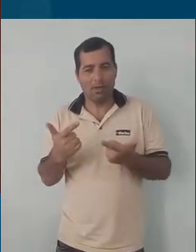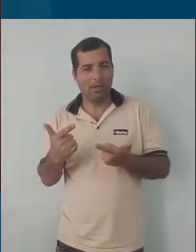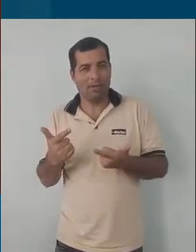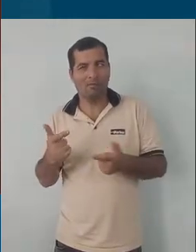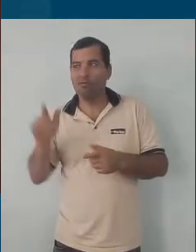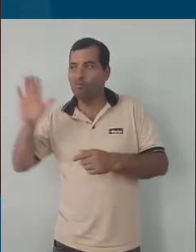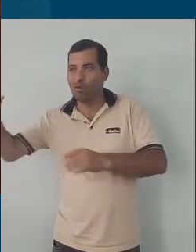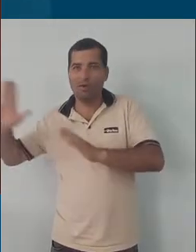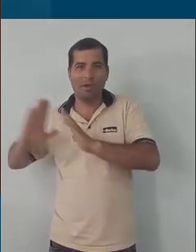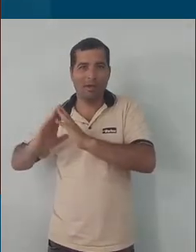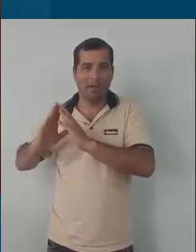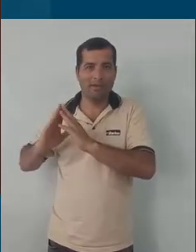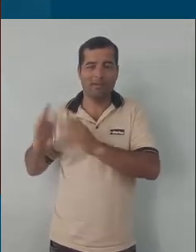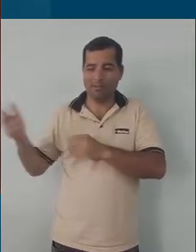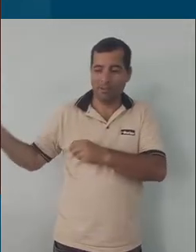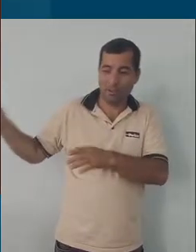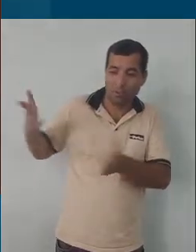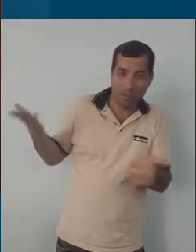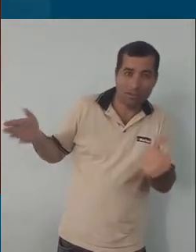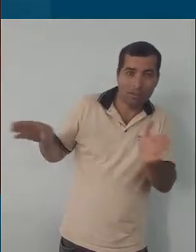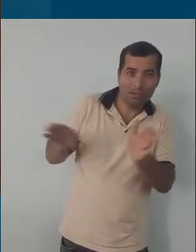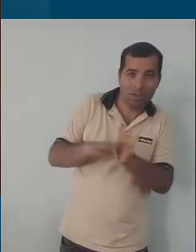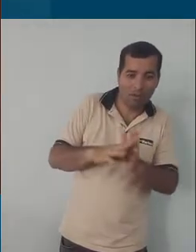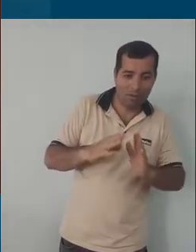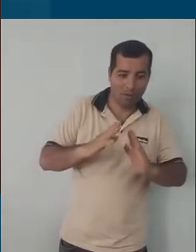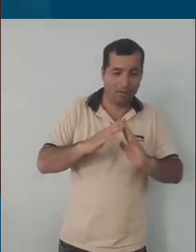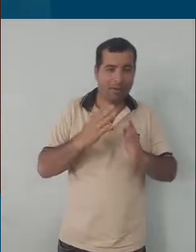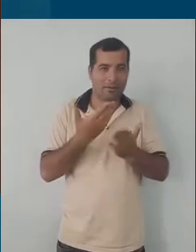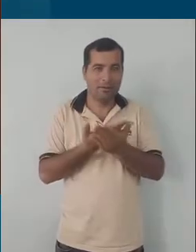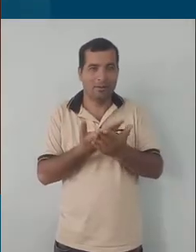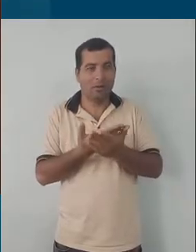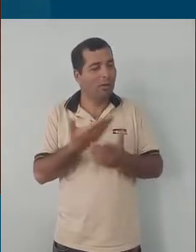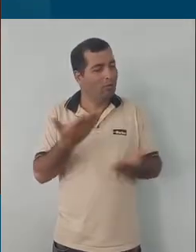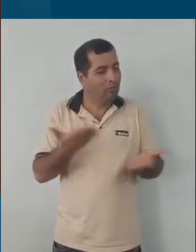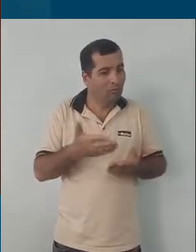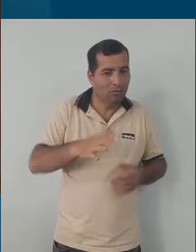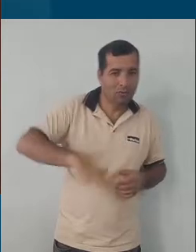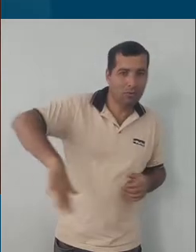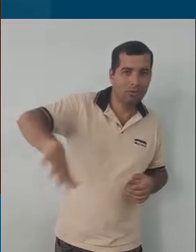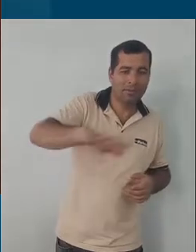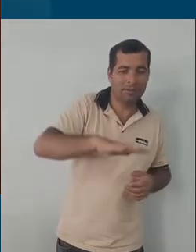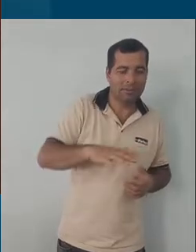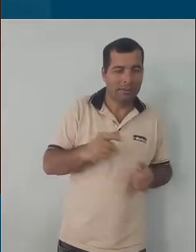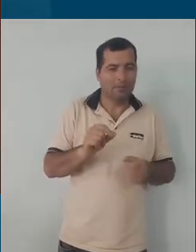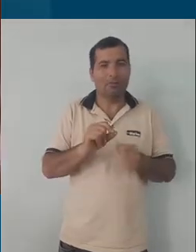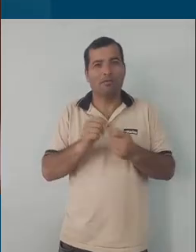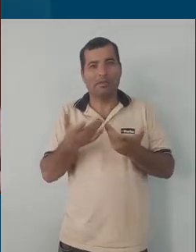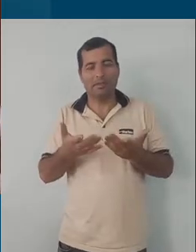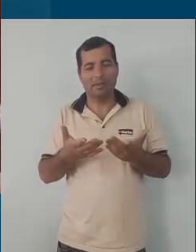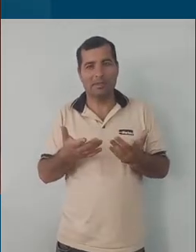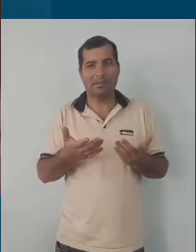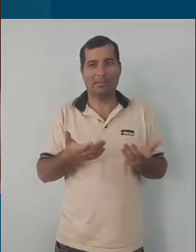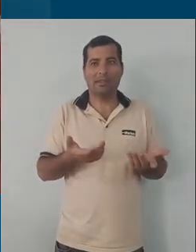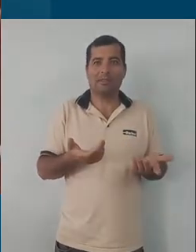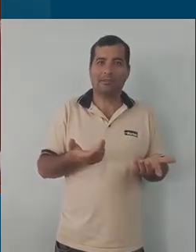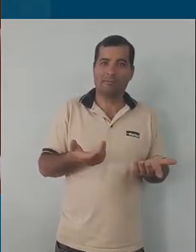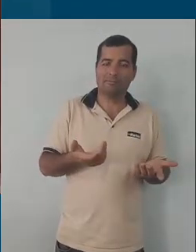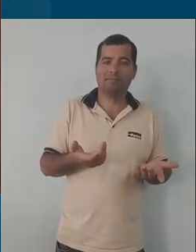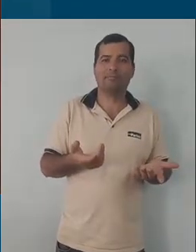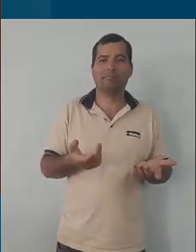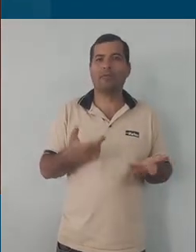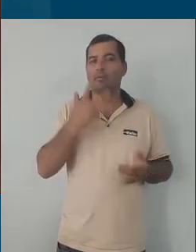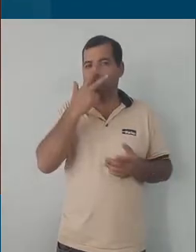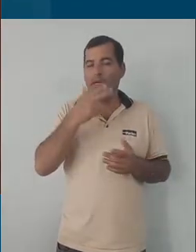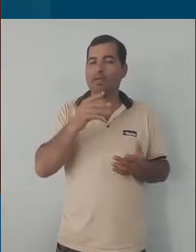se a gente estivesse preparado para fazer a reviravolta geral agora, seria perfeito. Porque, na verdade, quando